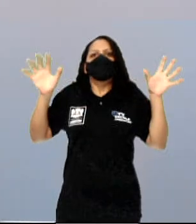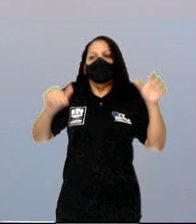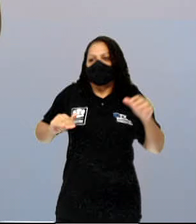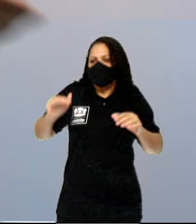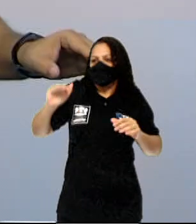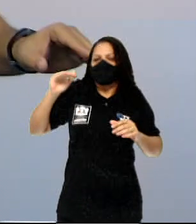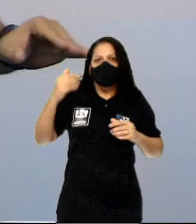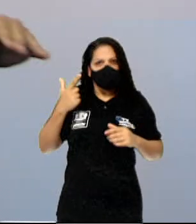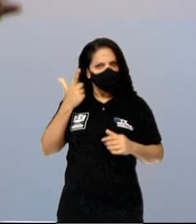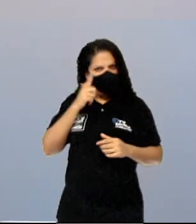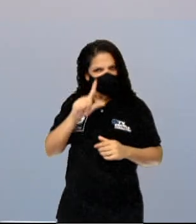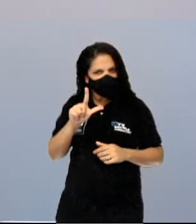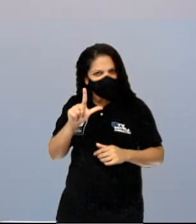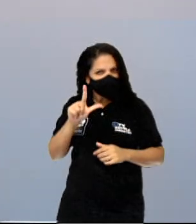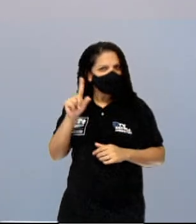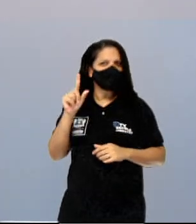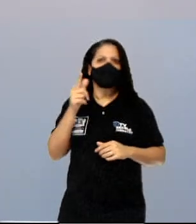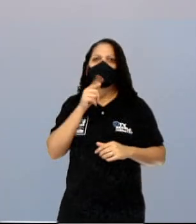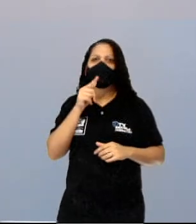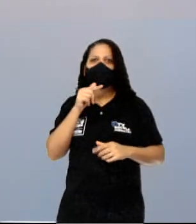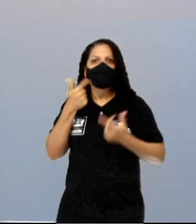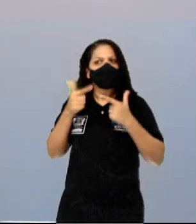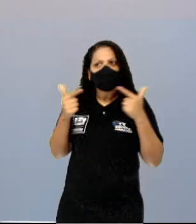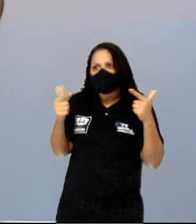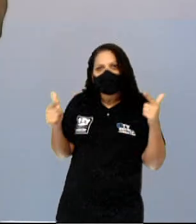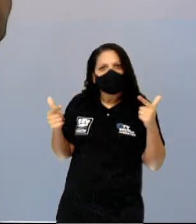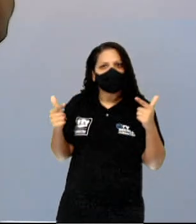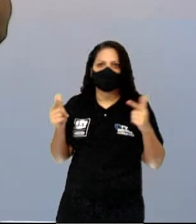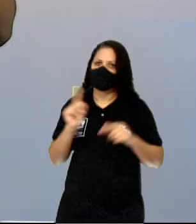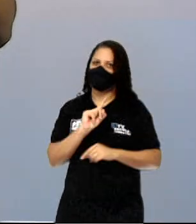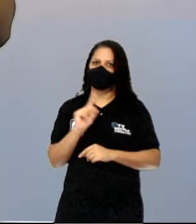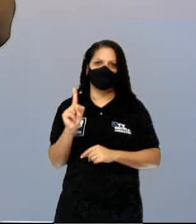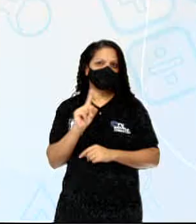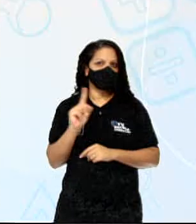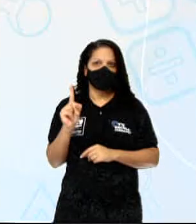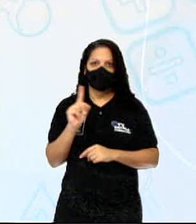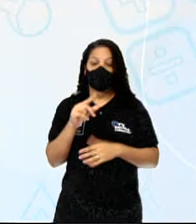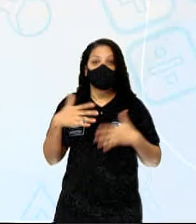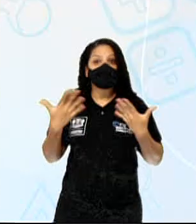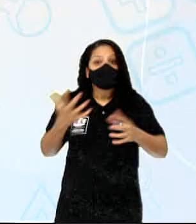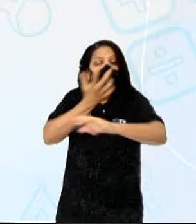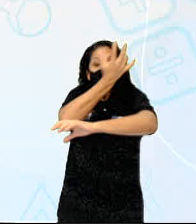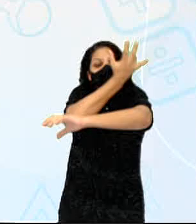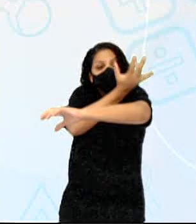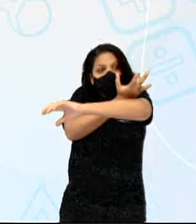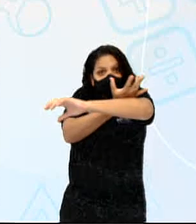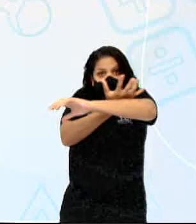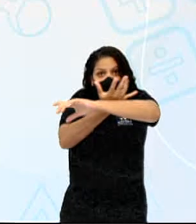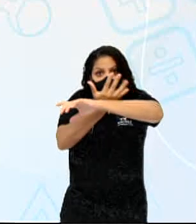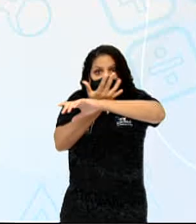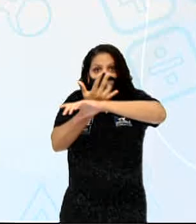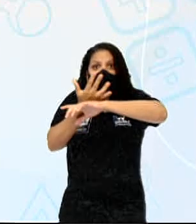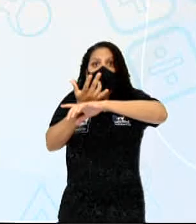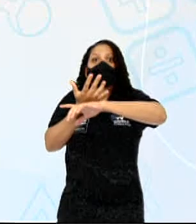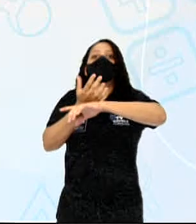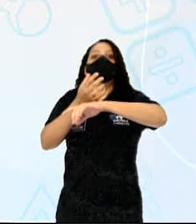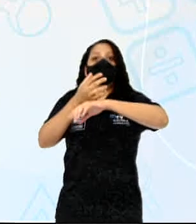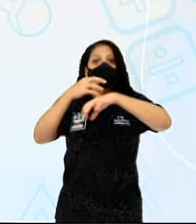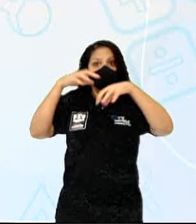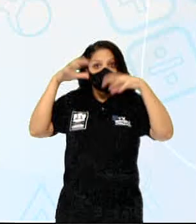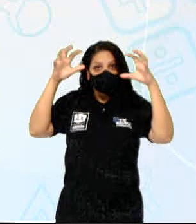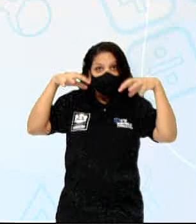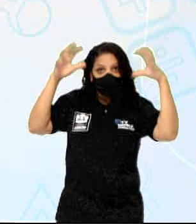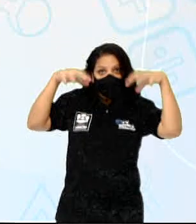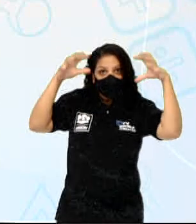água? Não. Então o Cerrado ele cria uma estratégia perfeita. No período da chuva ele cresce,